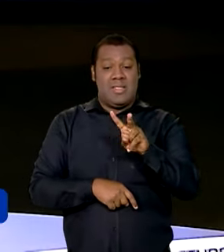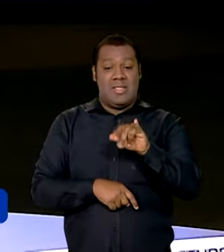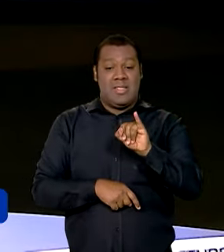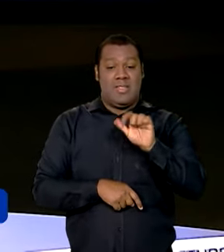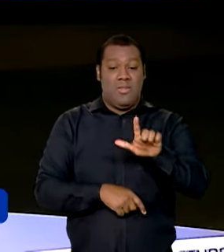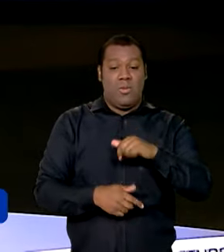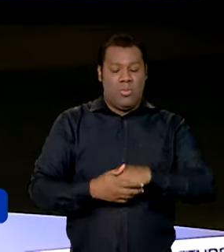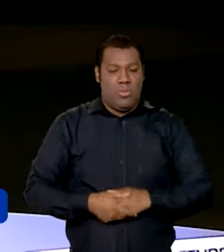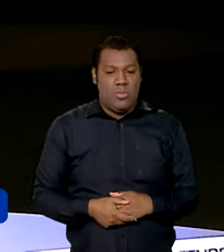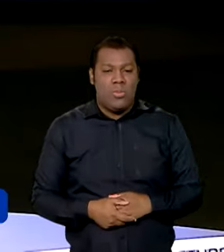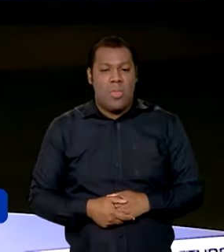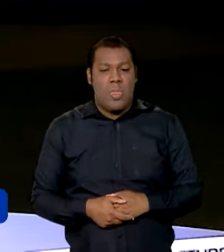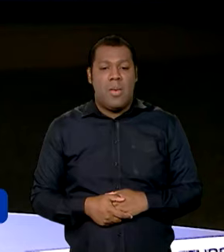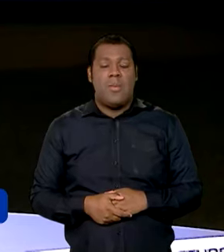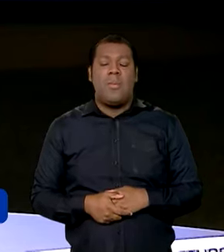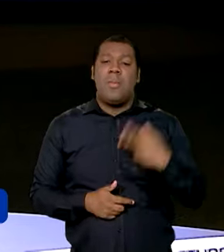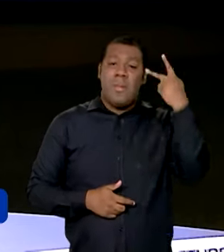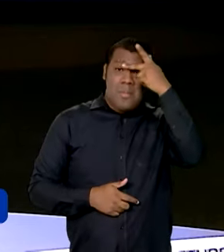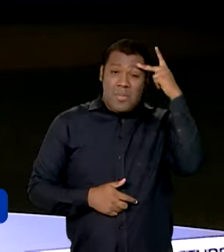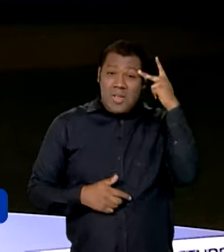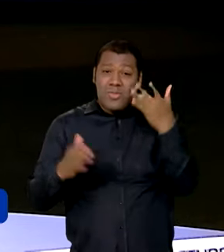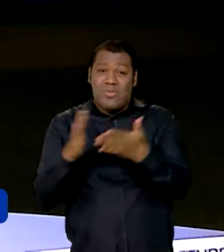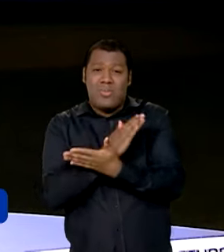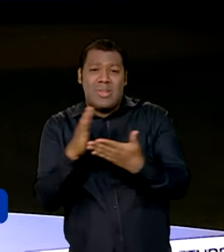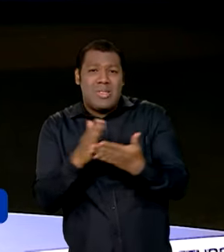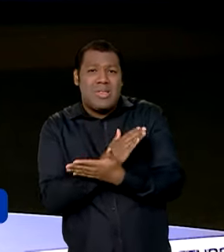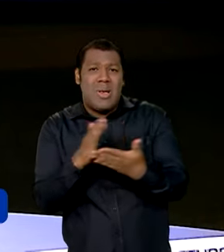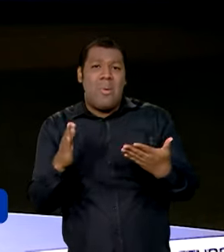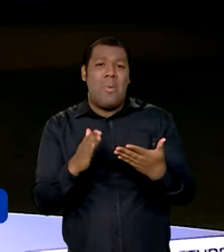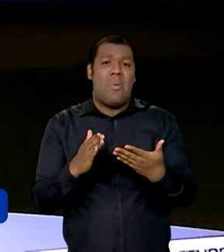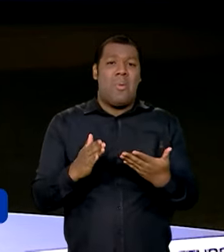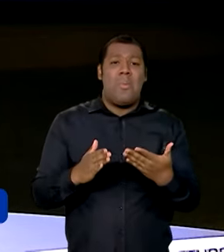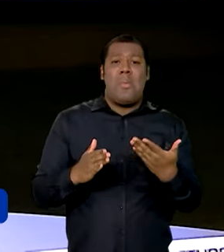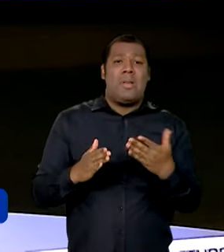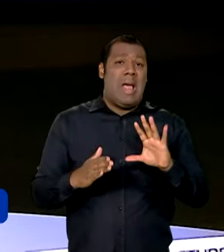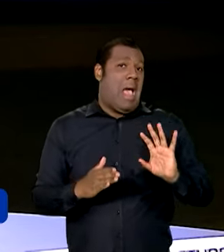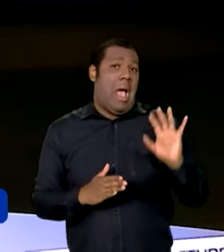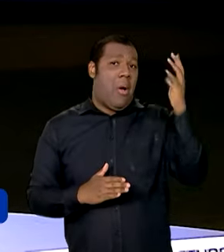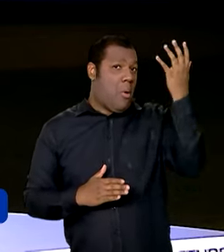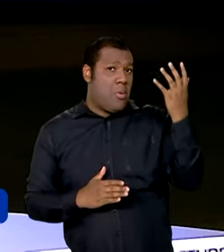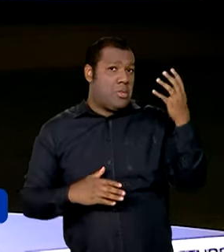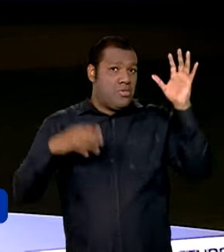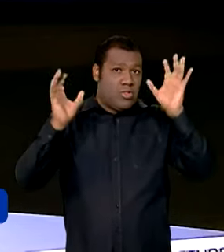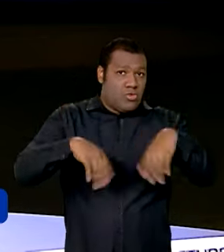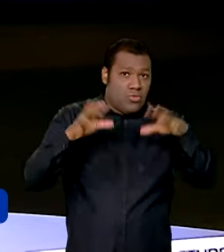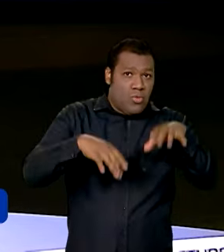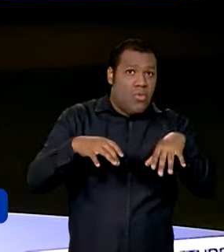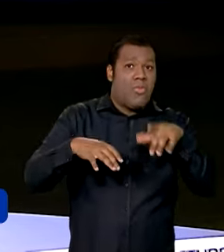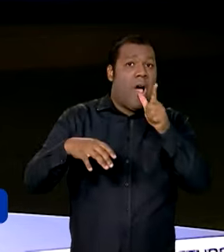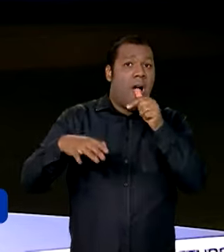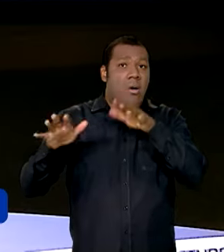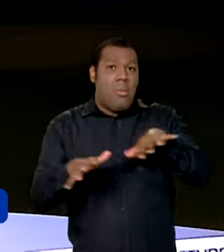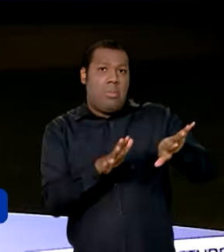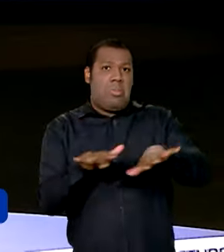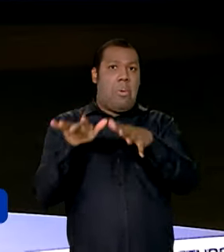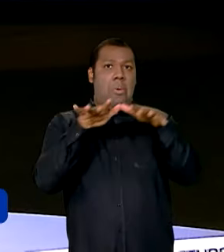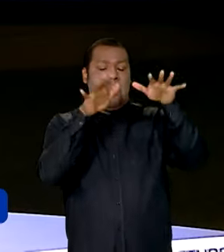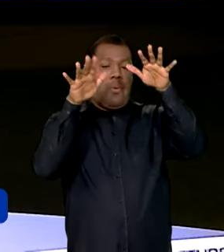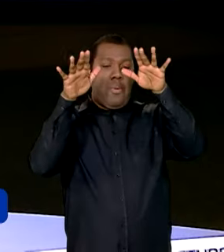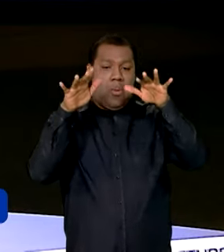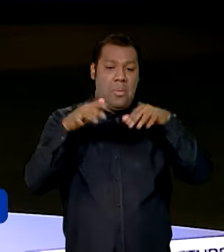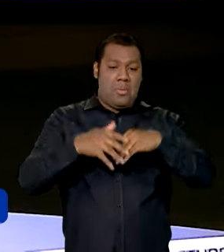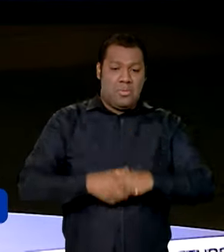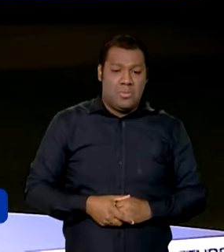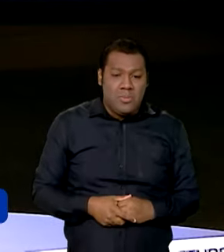gente sabe que as pessoas quando elas passa por uma tragédia né Tem um alargamento eh enfim ou ou ou qualquer situação